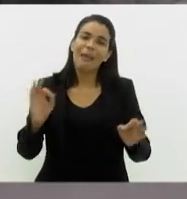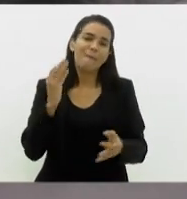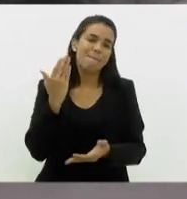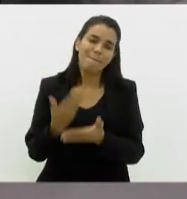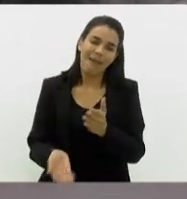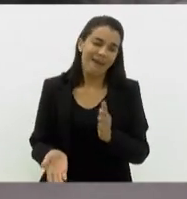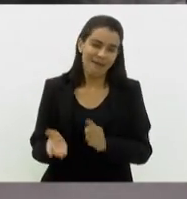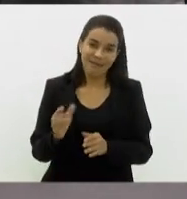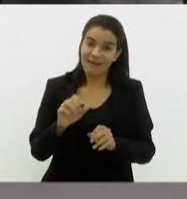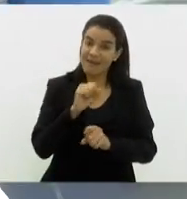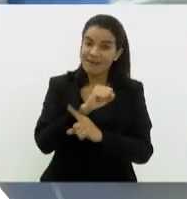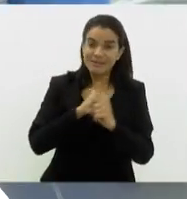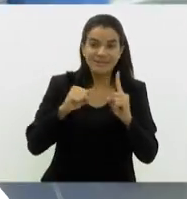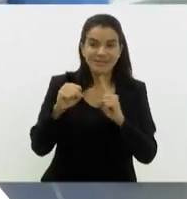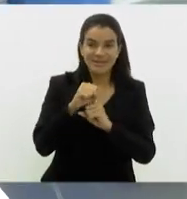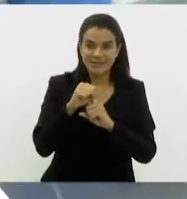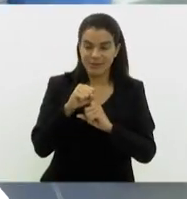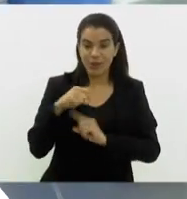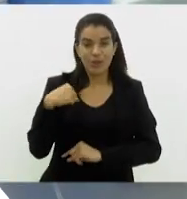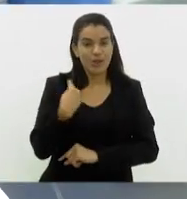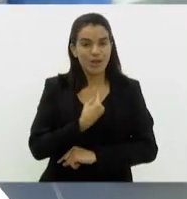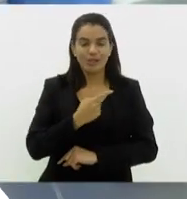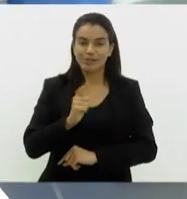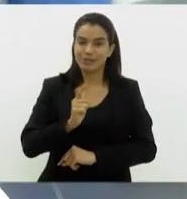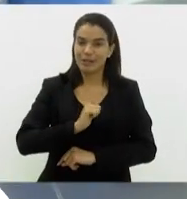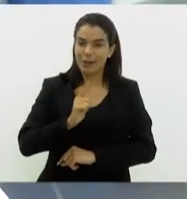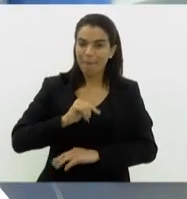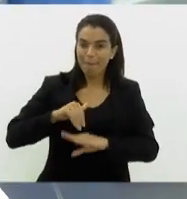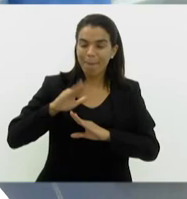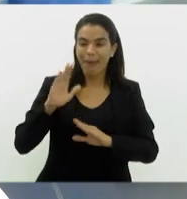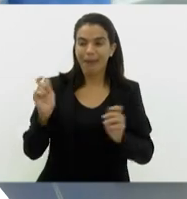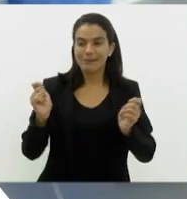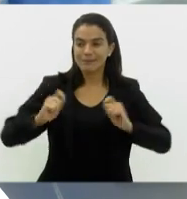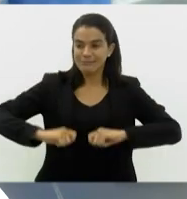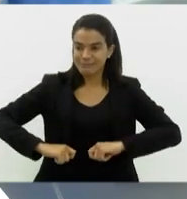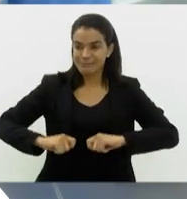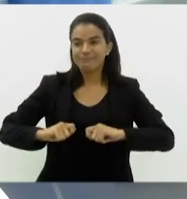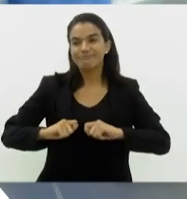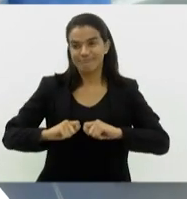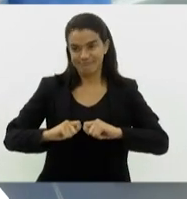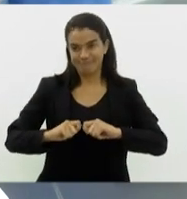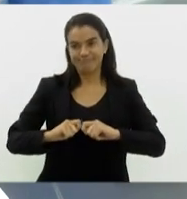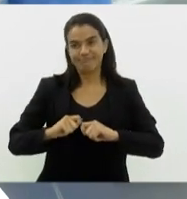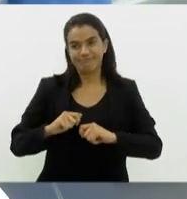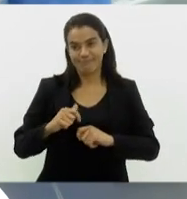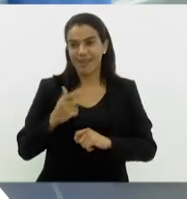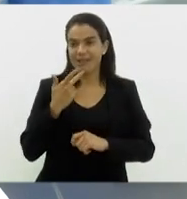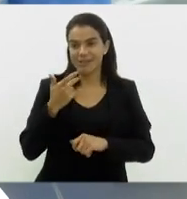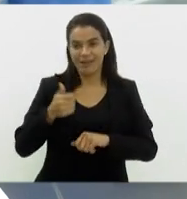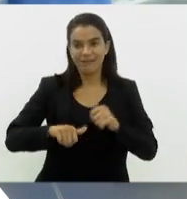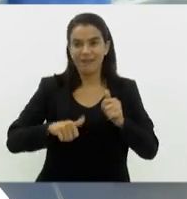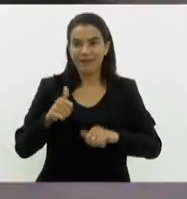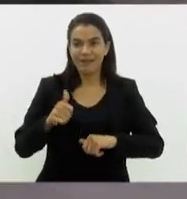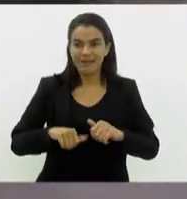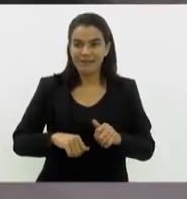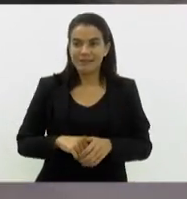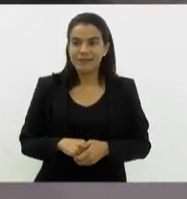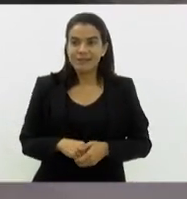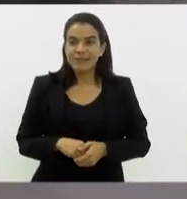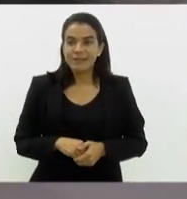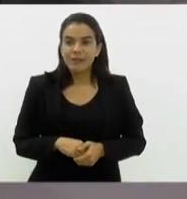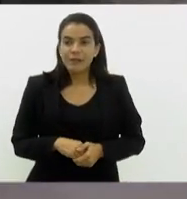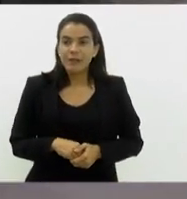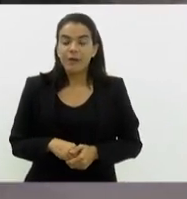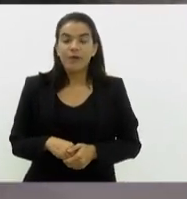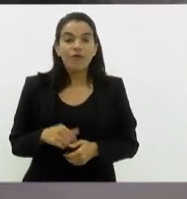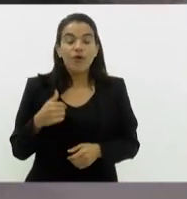sociedade porque a gente ter nós teremos mais condições de falar sobre aquilo que a gente tá avaliando é é porque eu preciso tipo